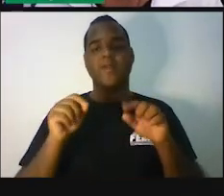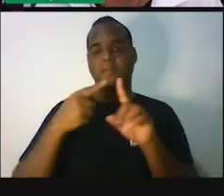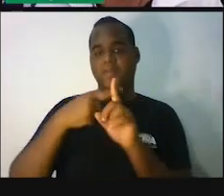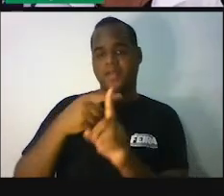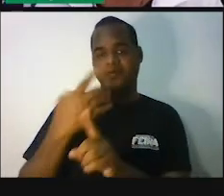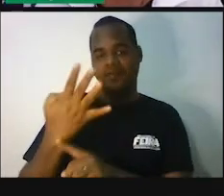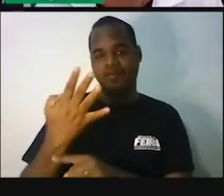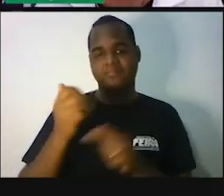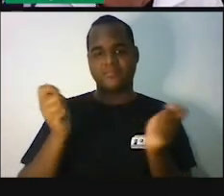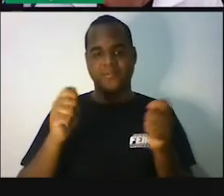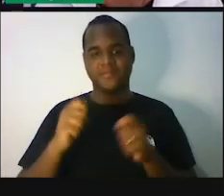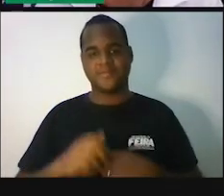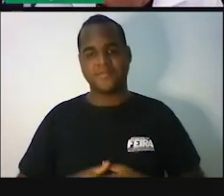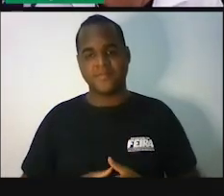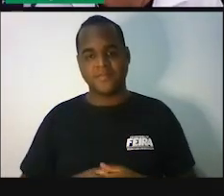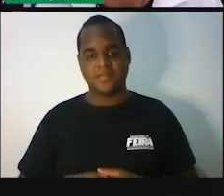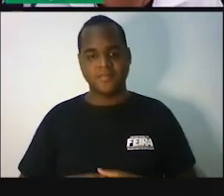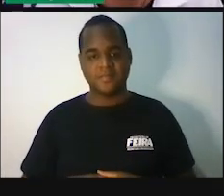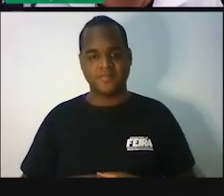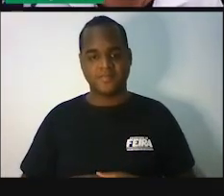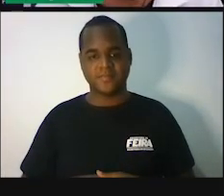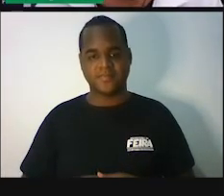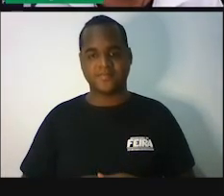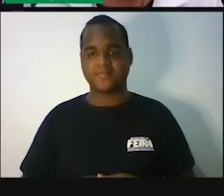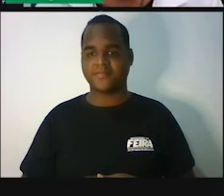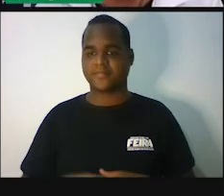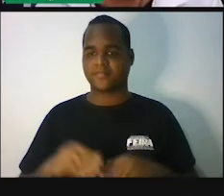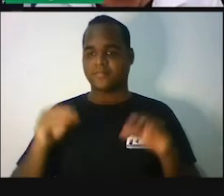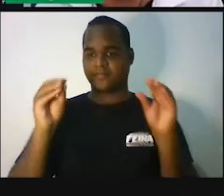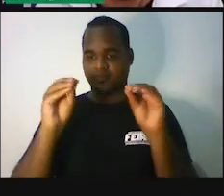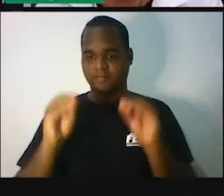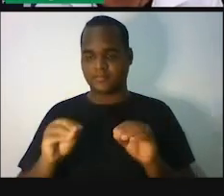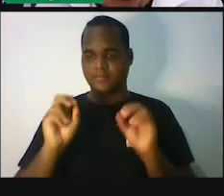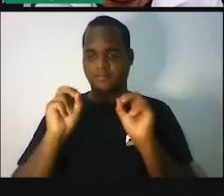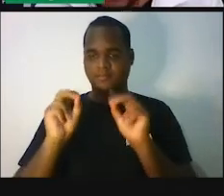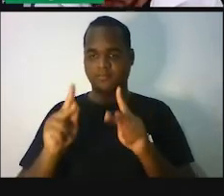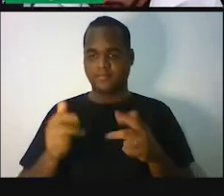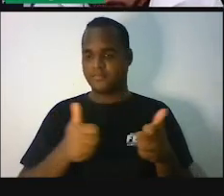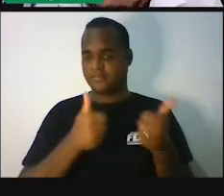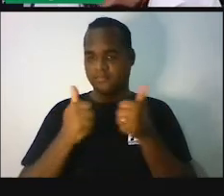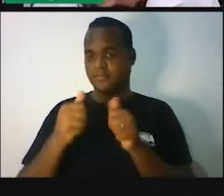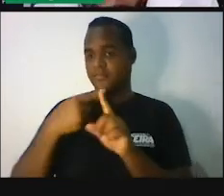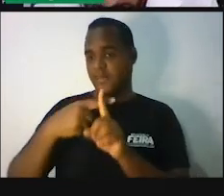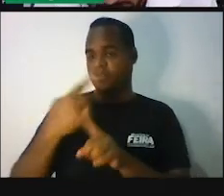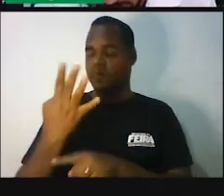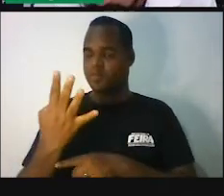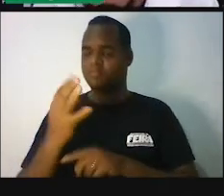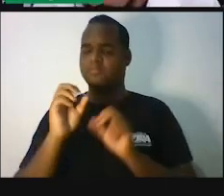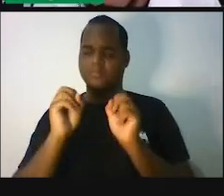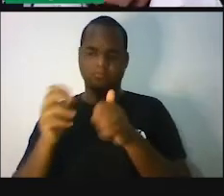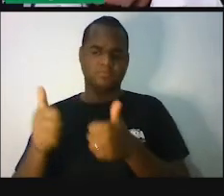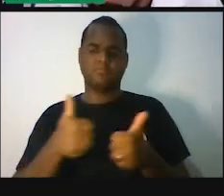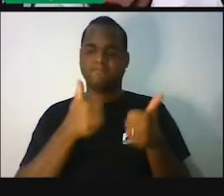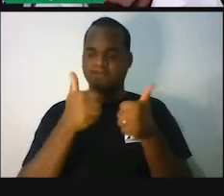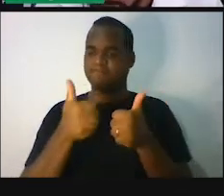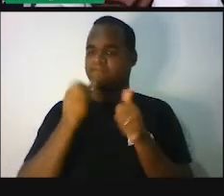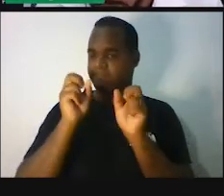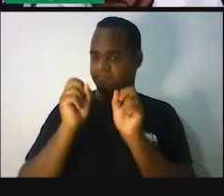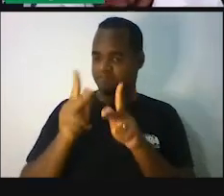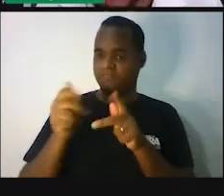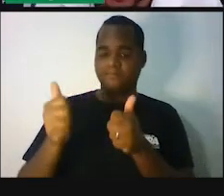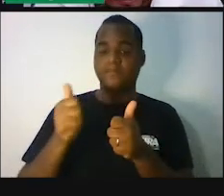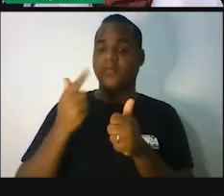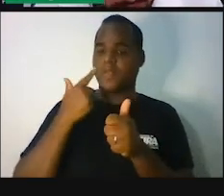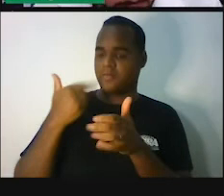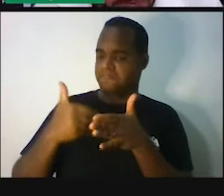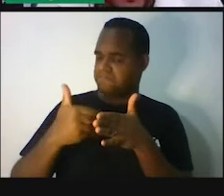4. A gente vai colocar aqui, ó, mais 4. Beleza. Pronto. Estamos chegando